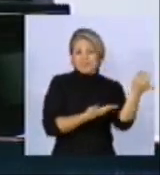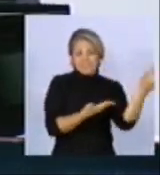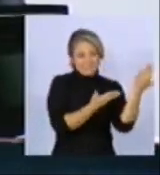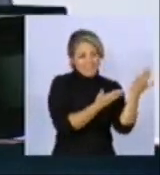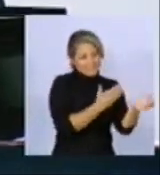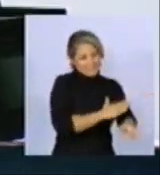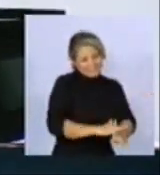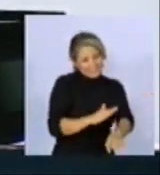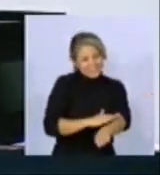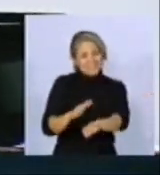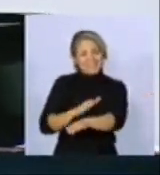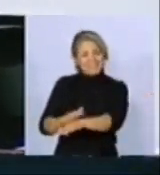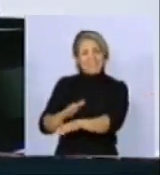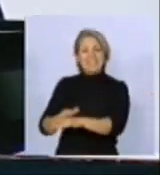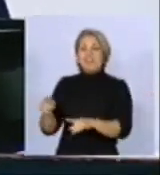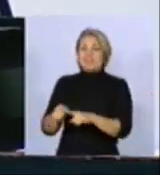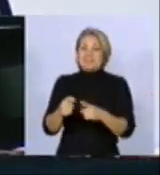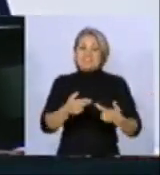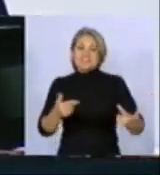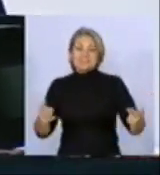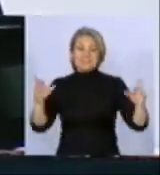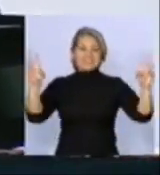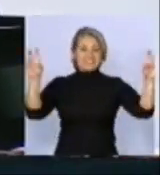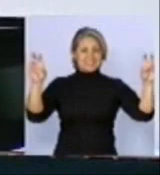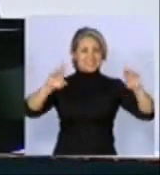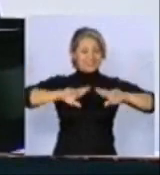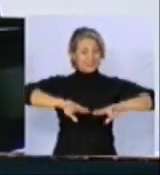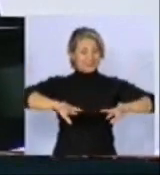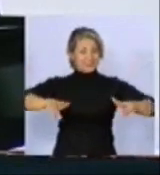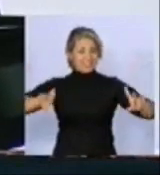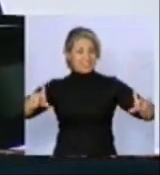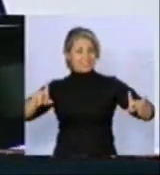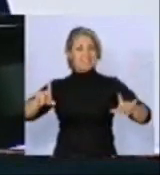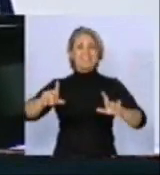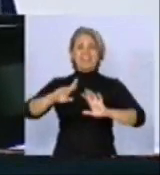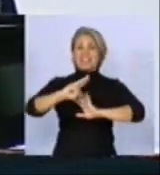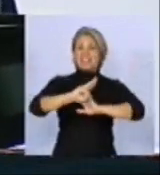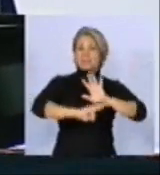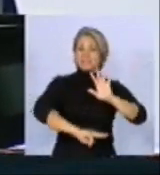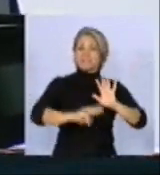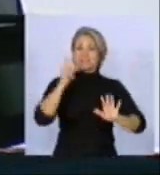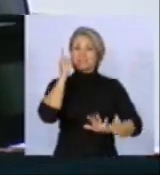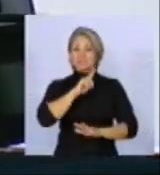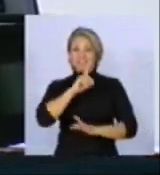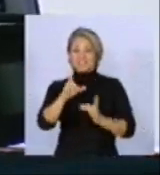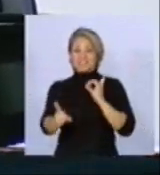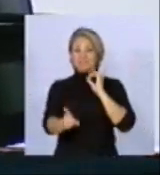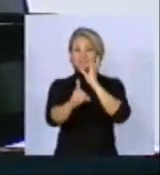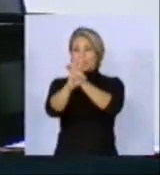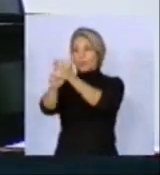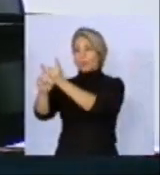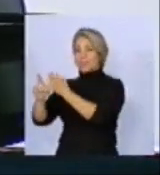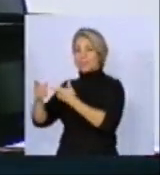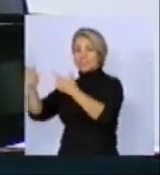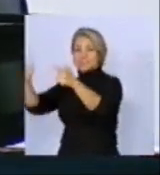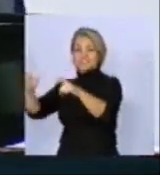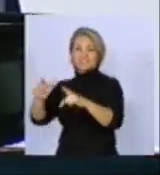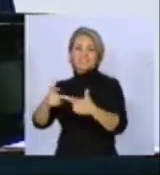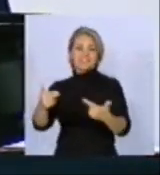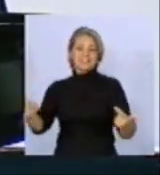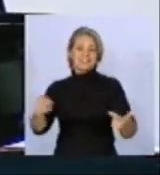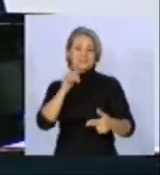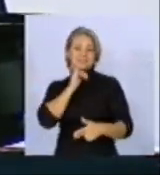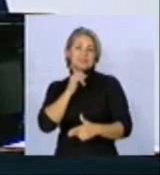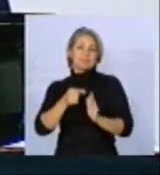sobre os múltiplos aspectos que essa metodologia alcança em relação à